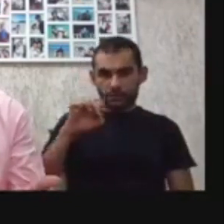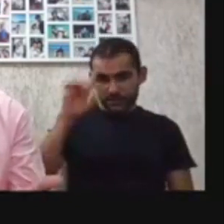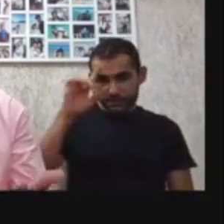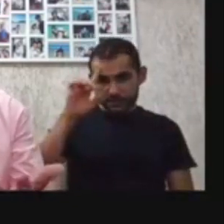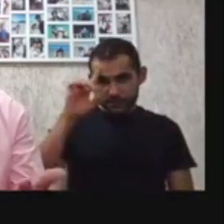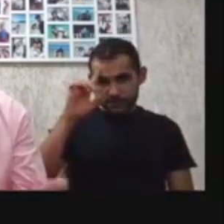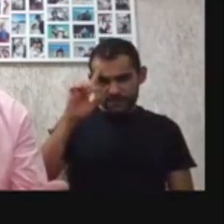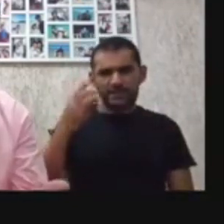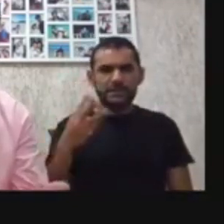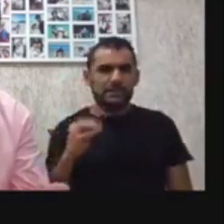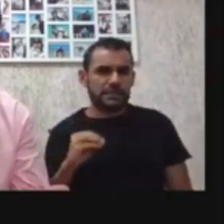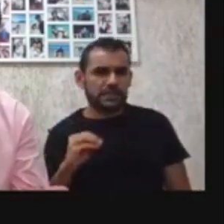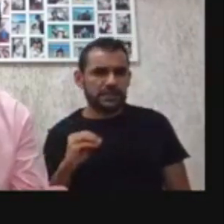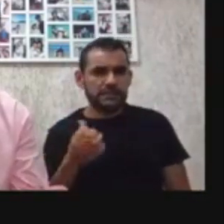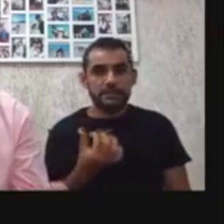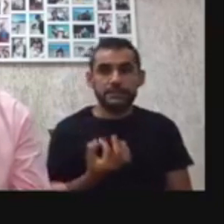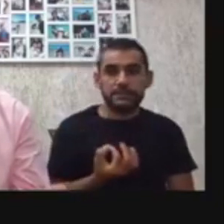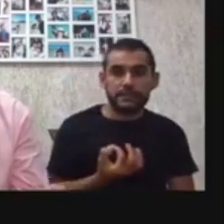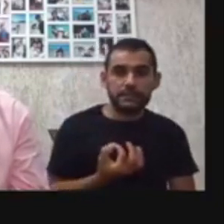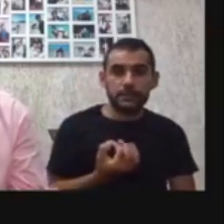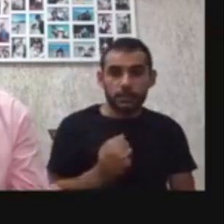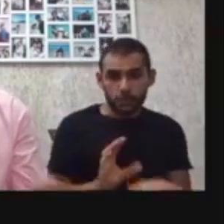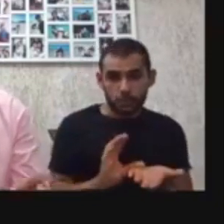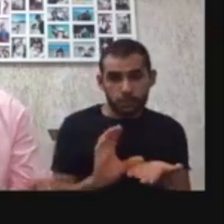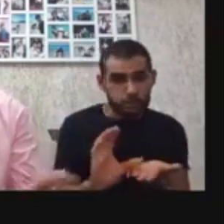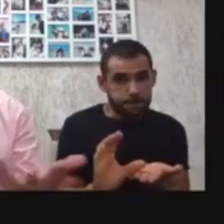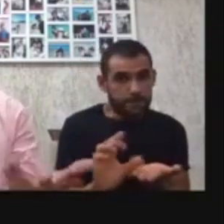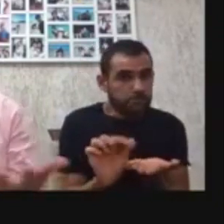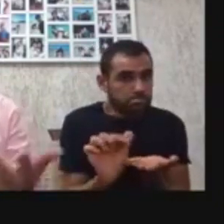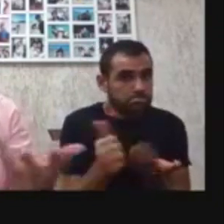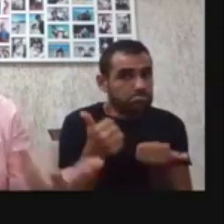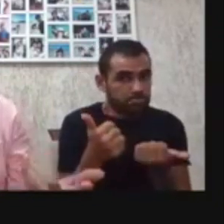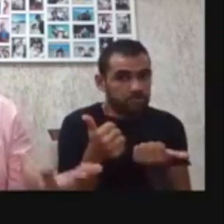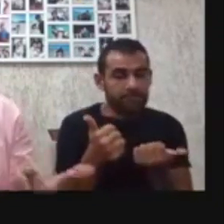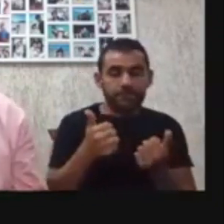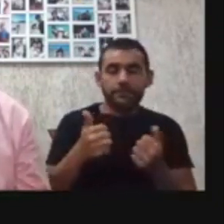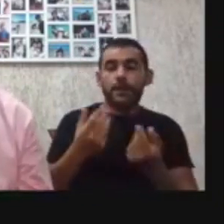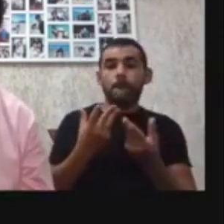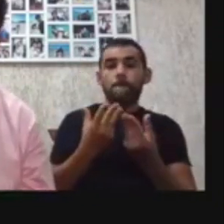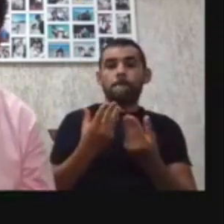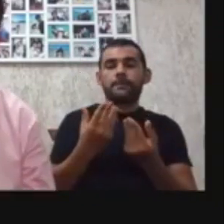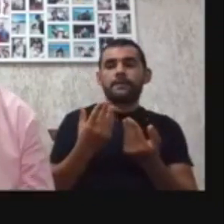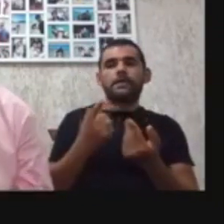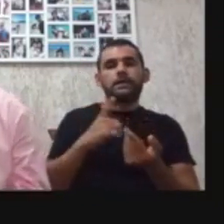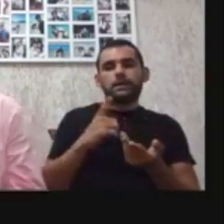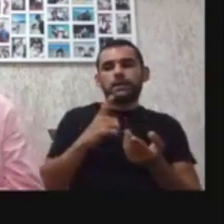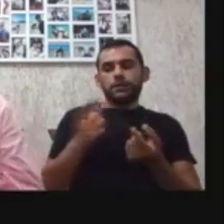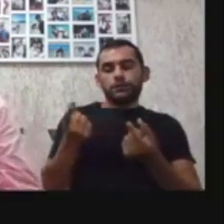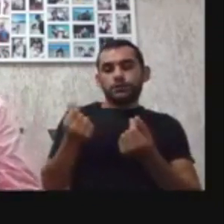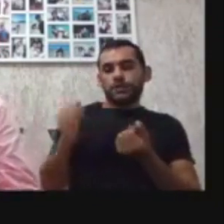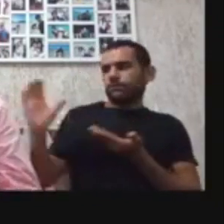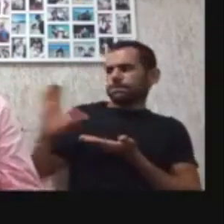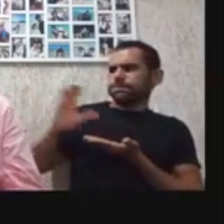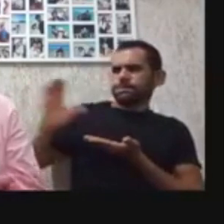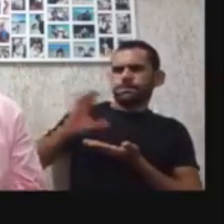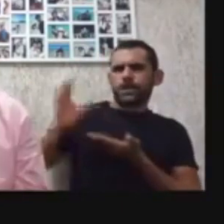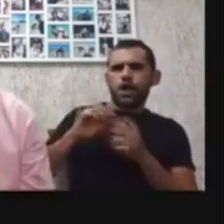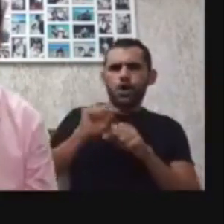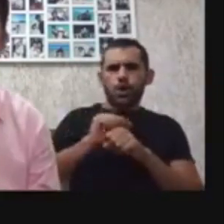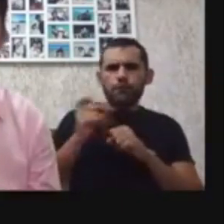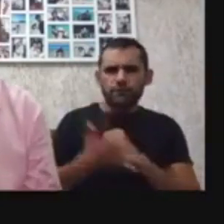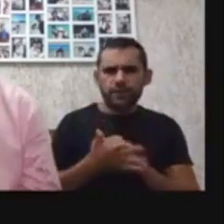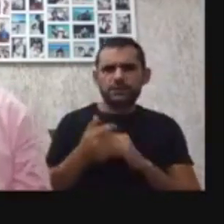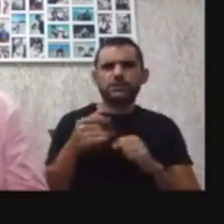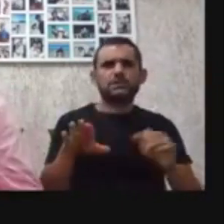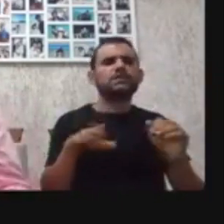60 dias? O repasse foi feito? Você entendeu? Então, por exemplo, muito se chegou de dinheiro para a nossa cidade por Covid. Chegou